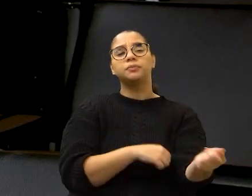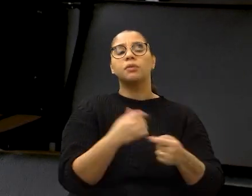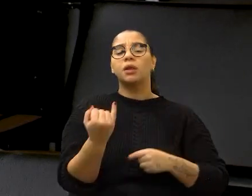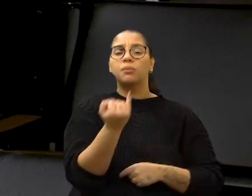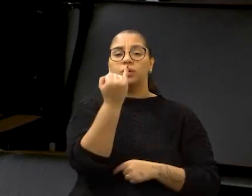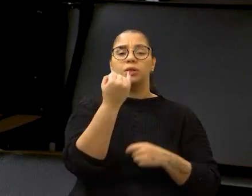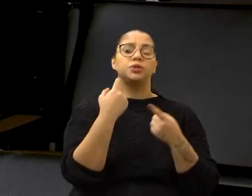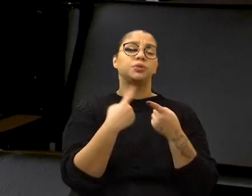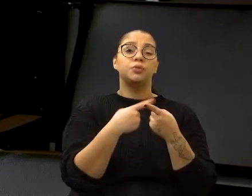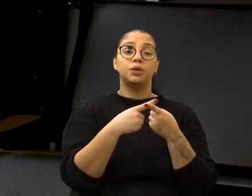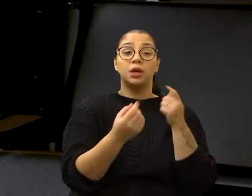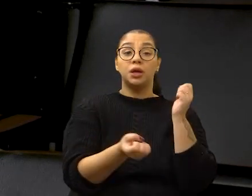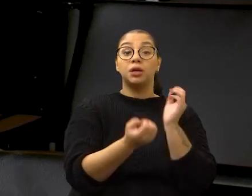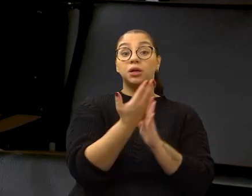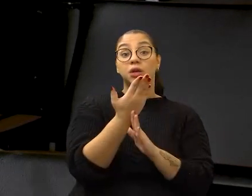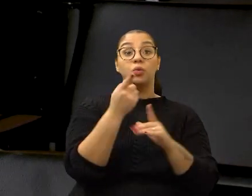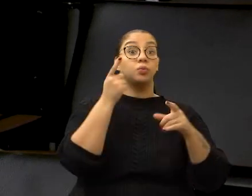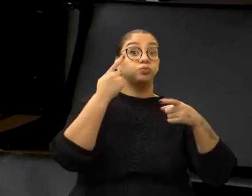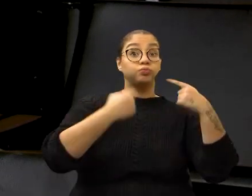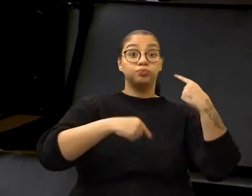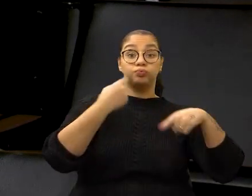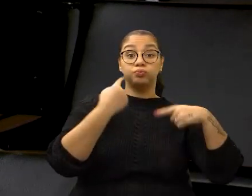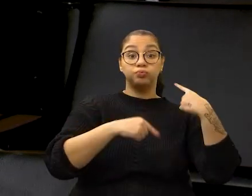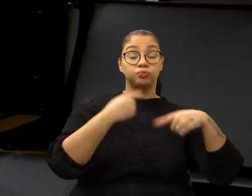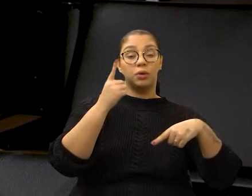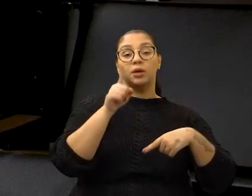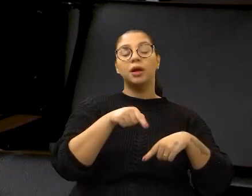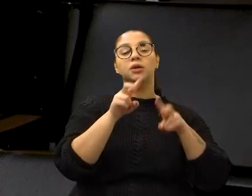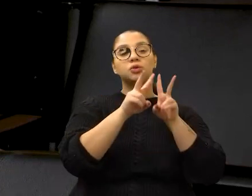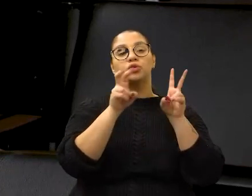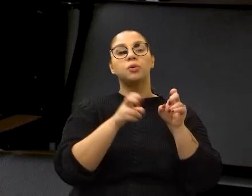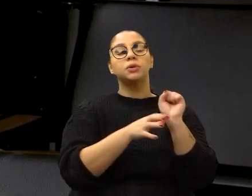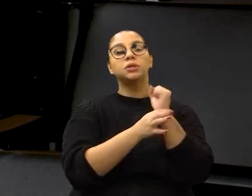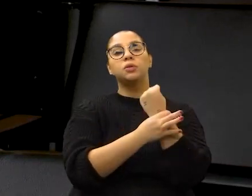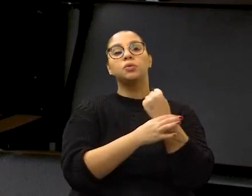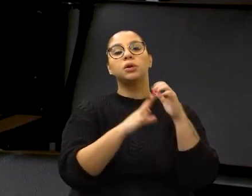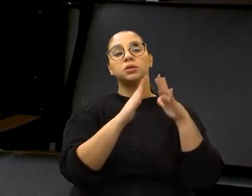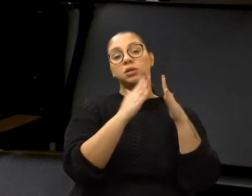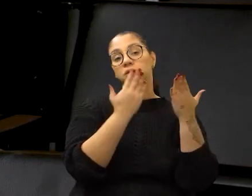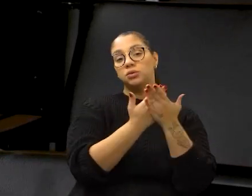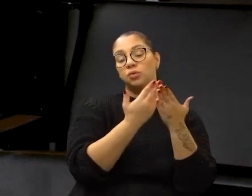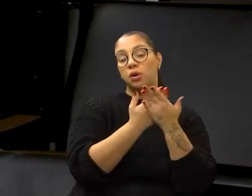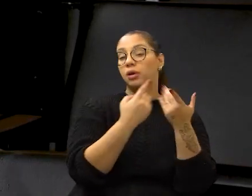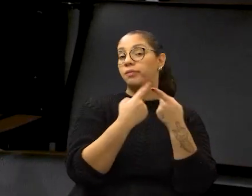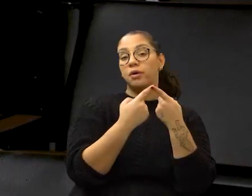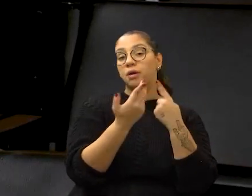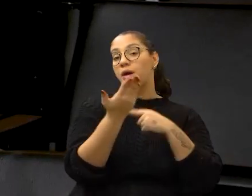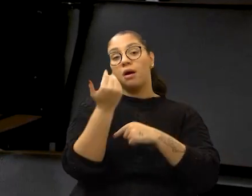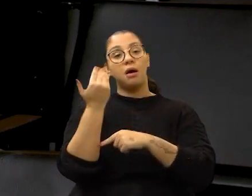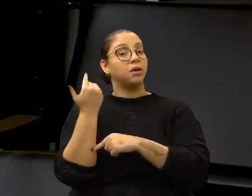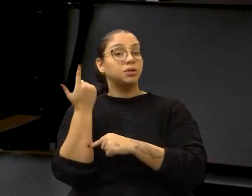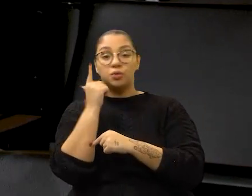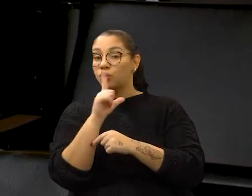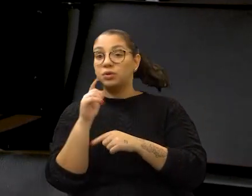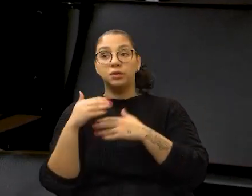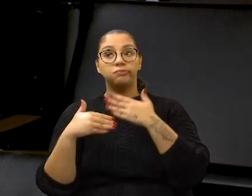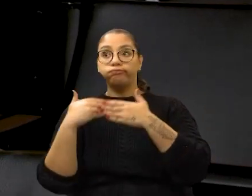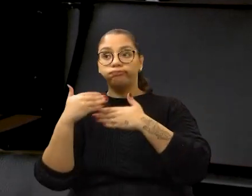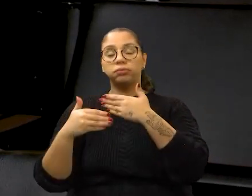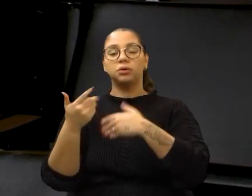porque surgiu esse debate que é a questão da segurança nas escolas, que até então a gente não estava conseguindo